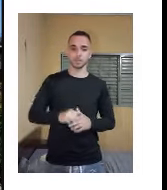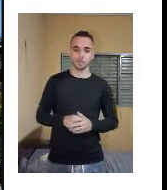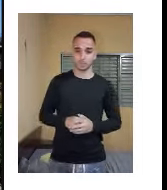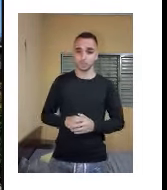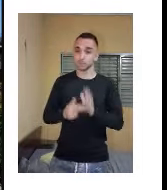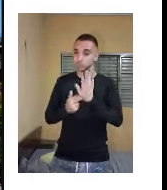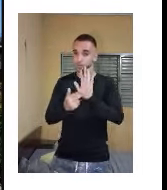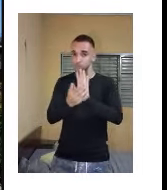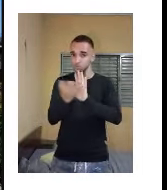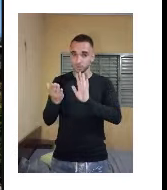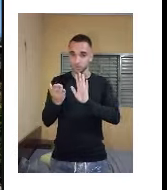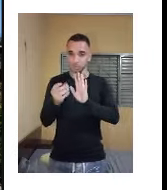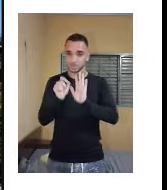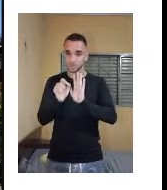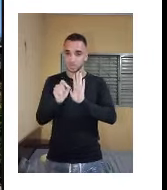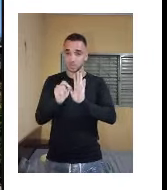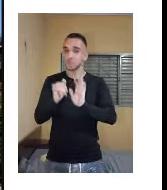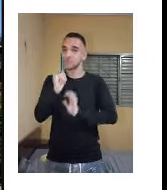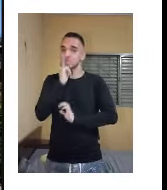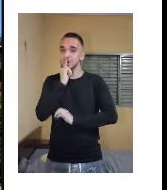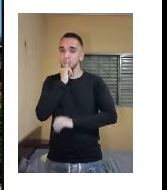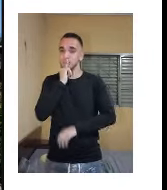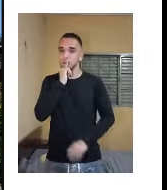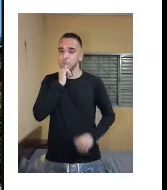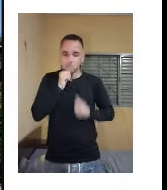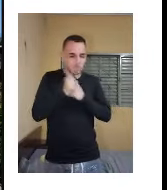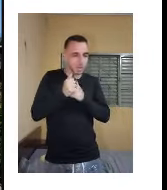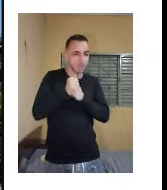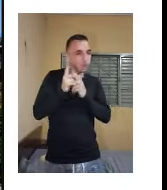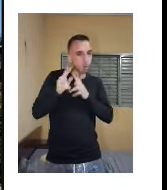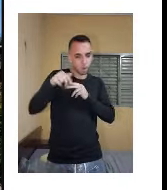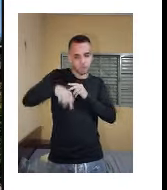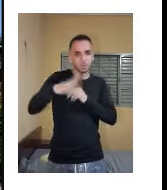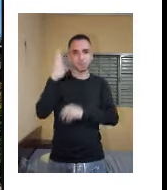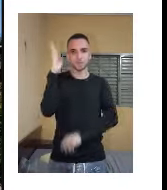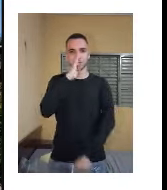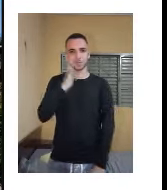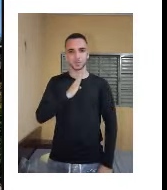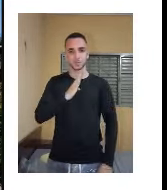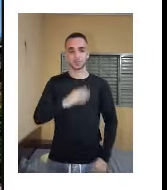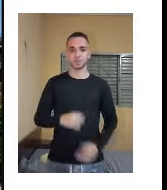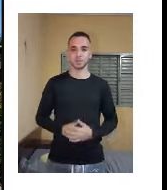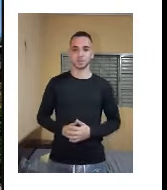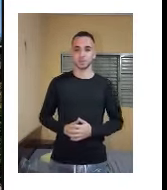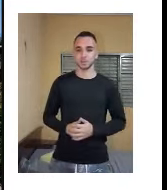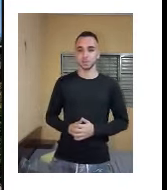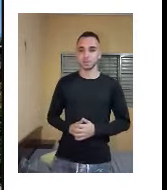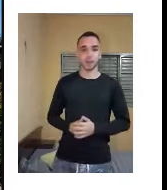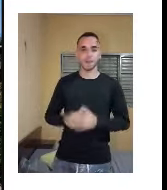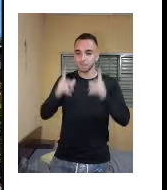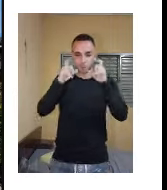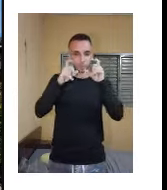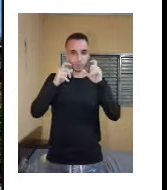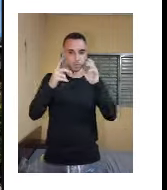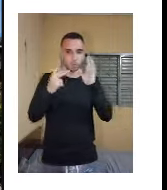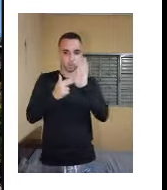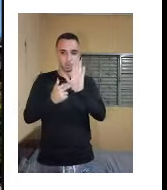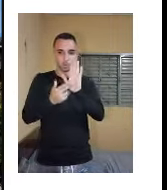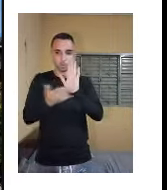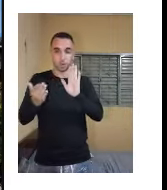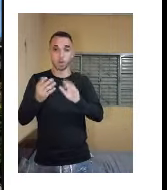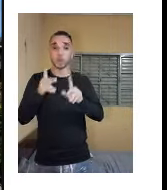bem próximos à nossa realidade, né, que é o Brasil. Então, por exemplo, diante desse cenário, a cidade de Cuiabá, a